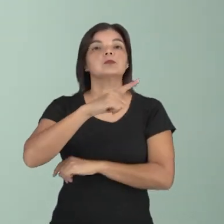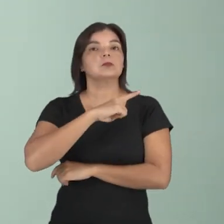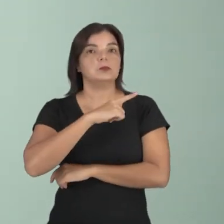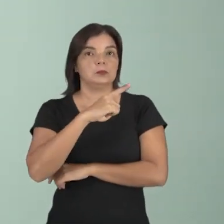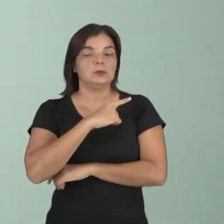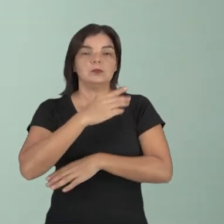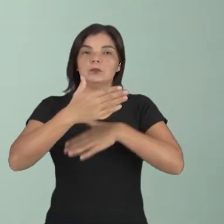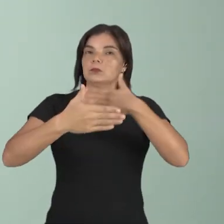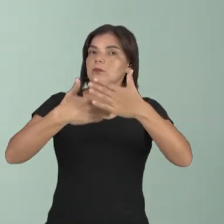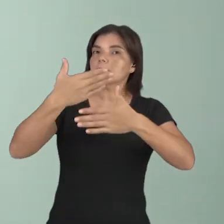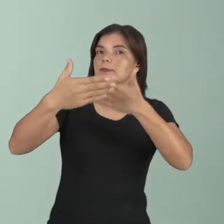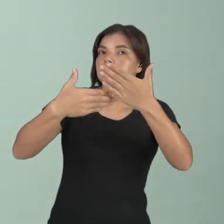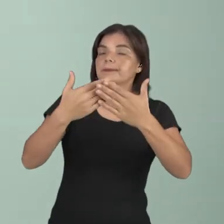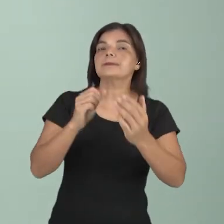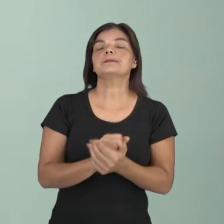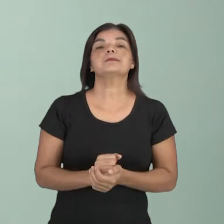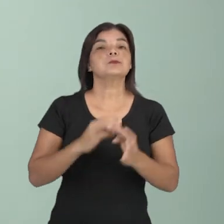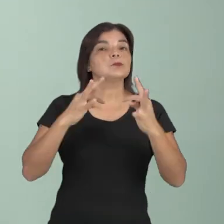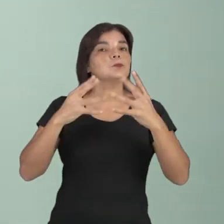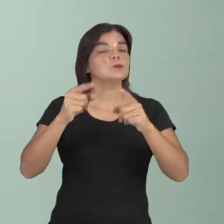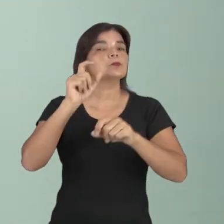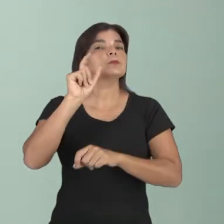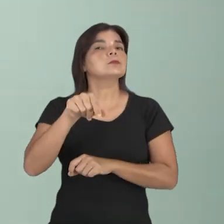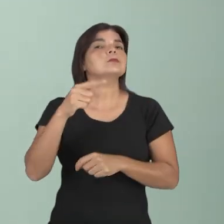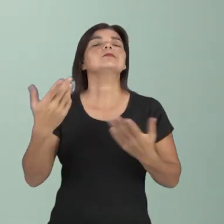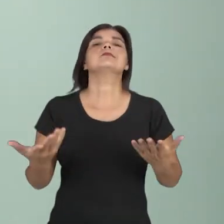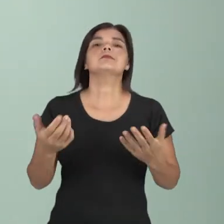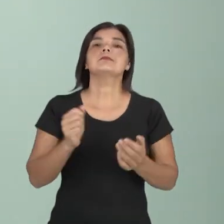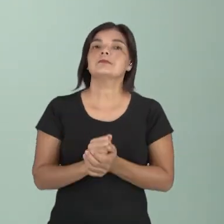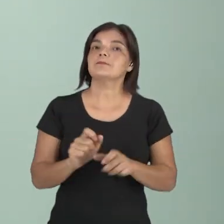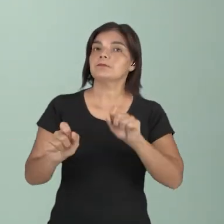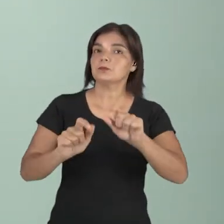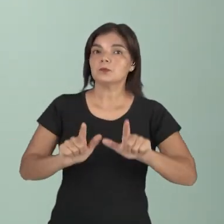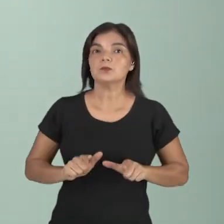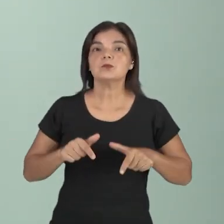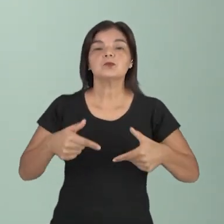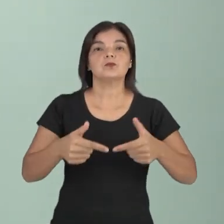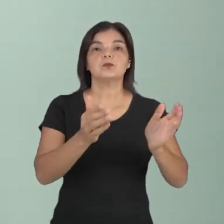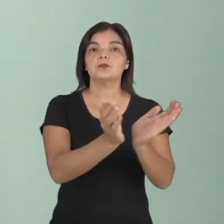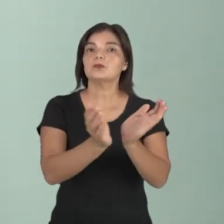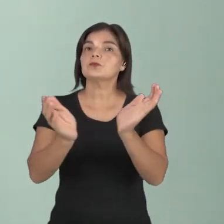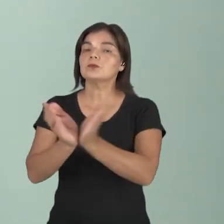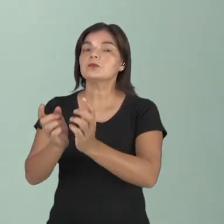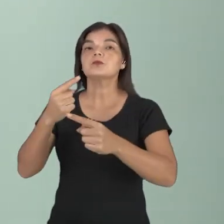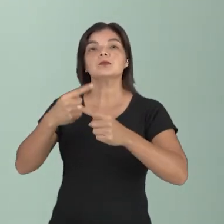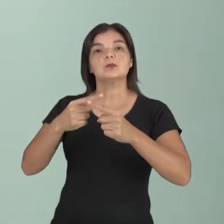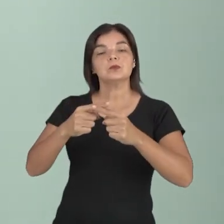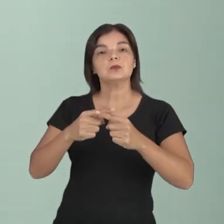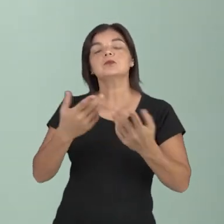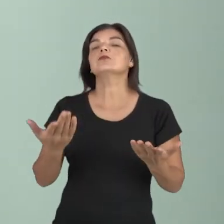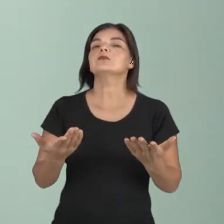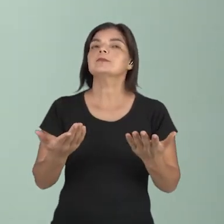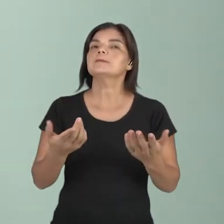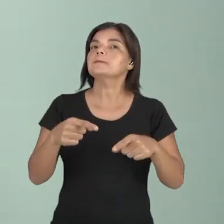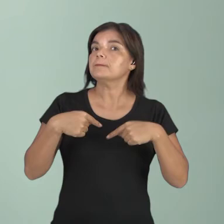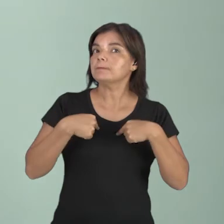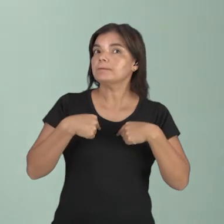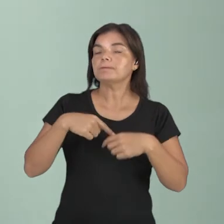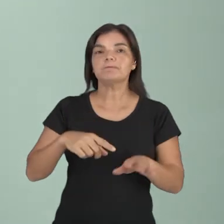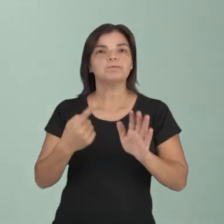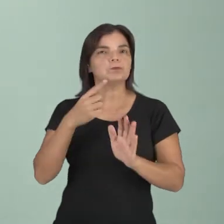haja esse processo, a causa de tudo isso se dá através da luta de classes. Porque a partir do momento que